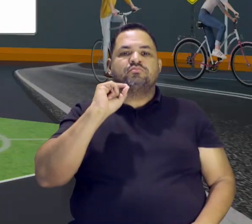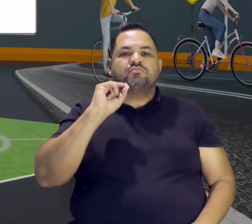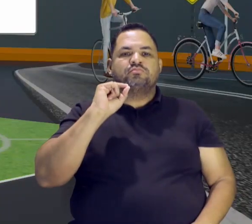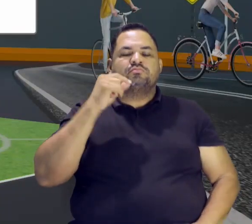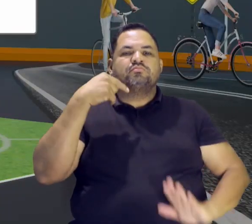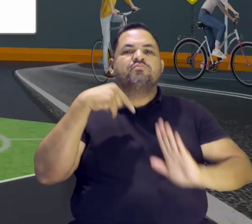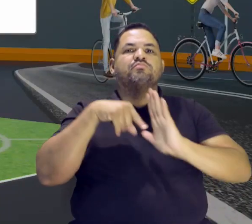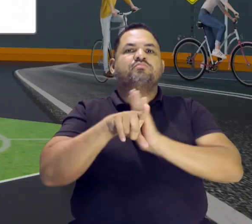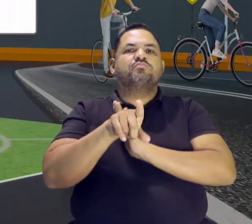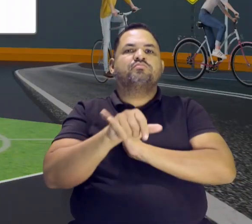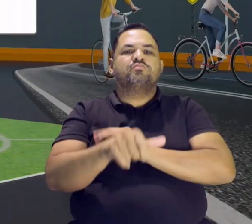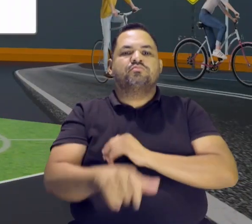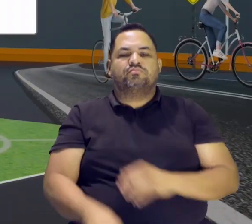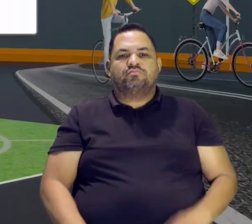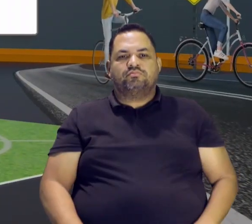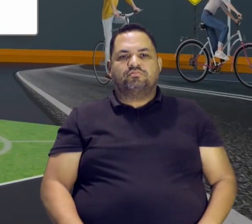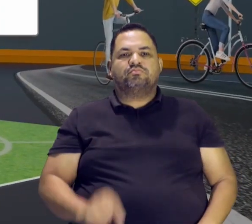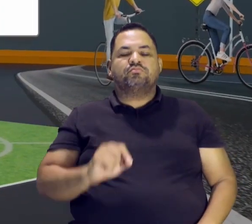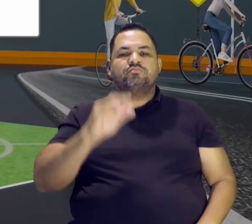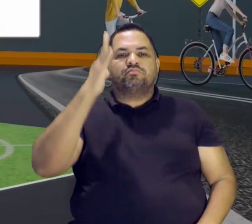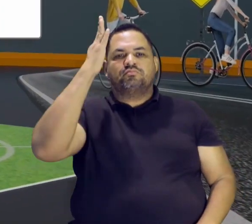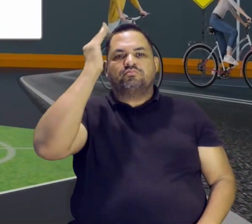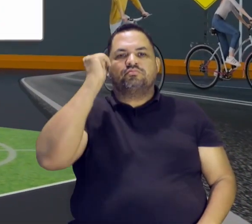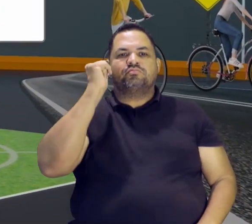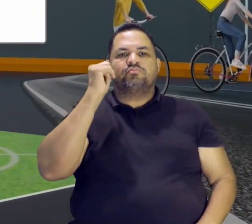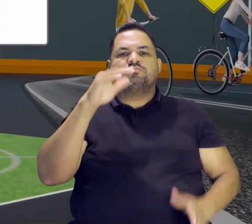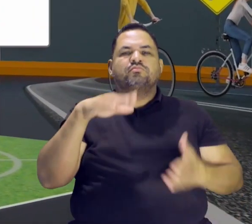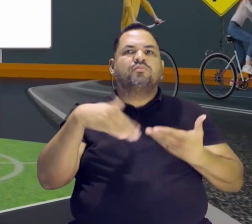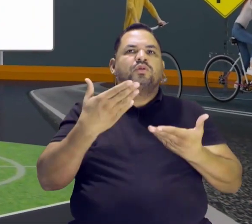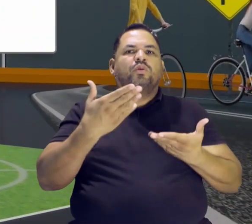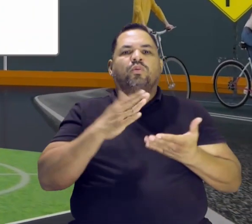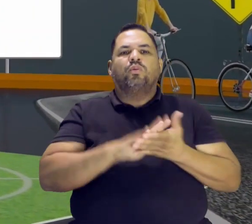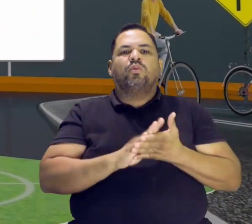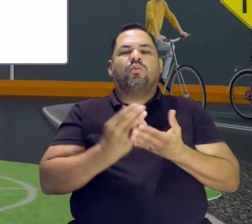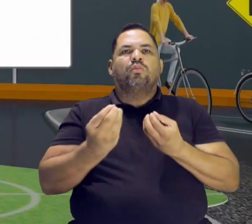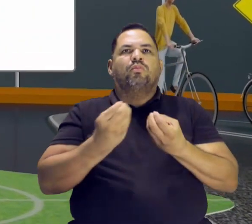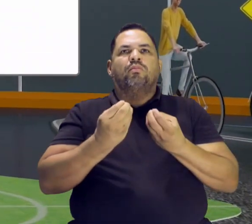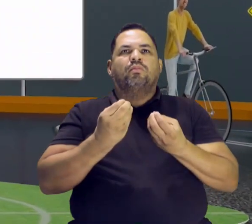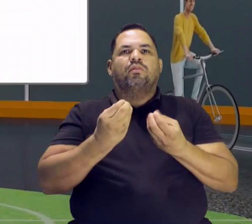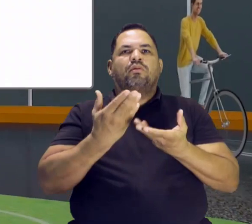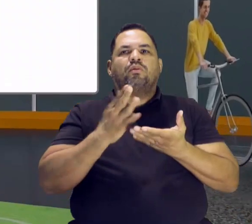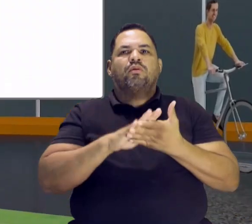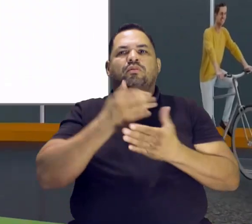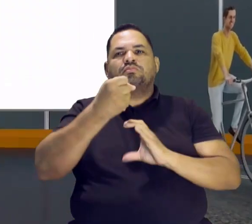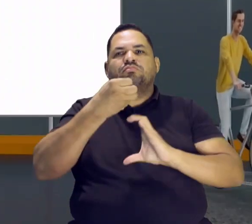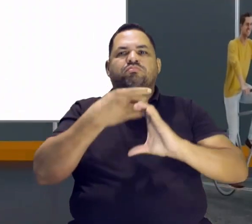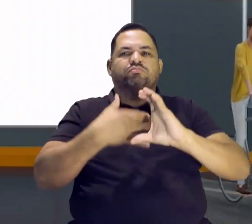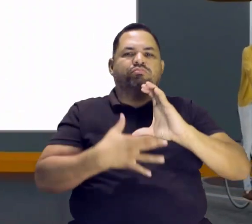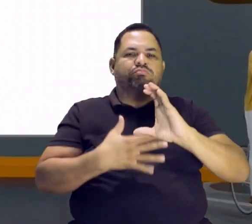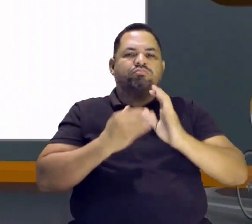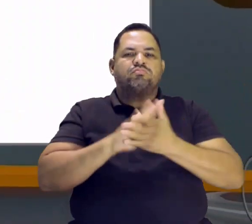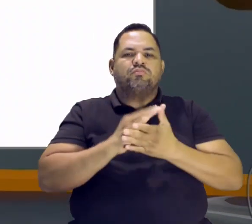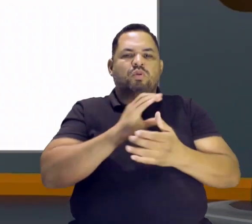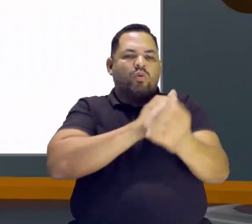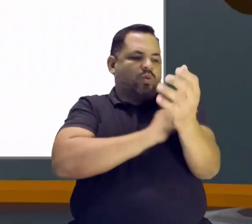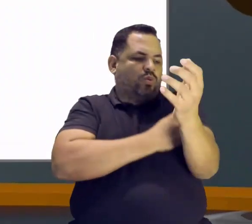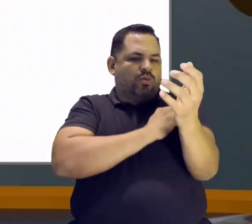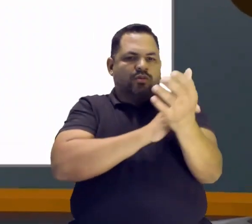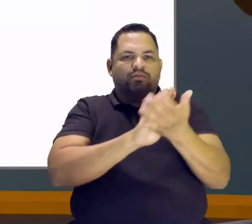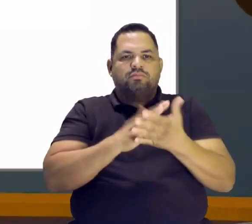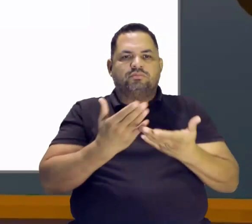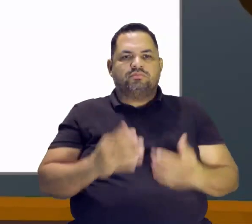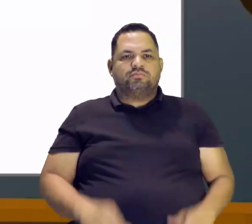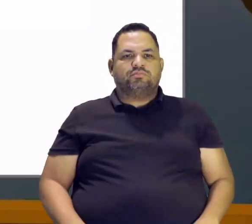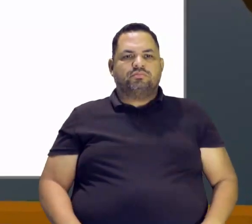perguntar primeiro, você sabe me dizer para que serve o músculo? Qual a função dele existir? Será que é só para a gente